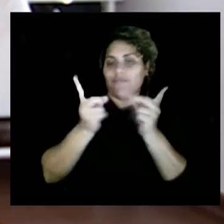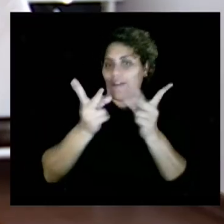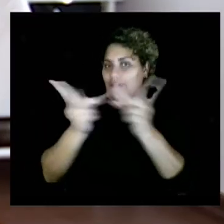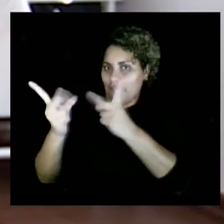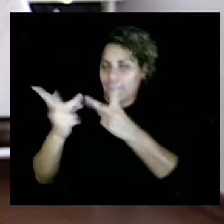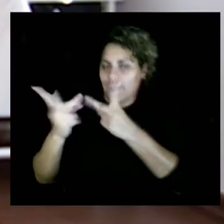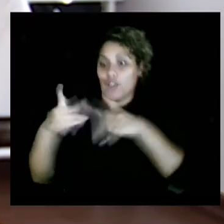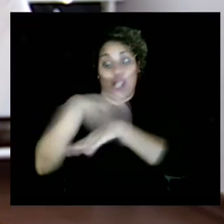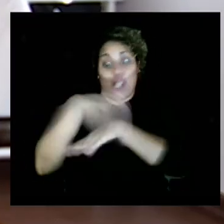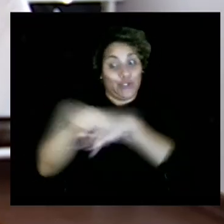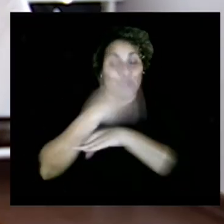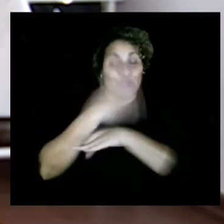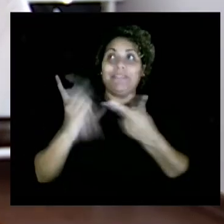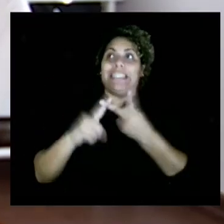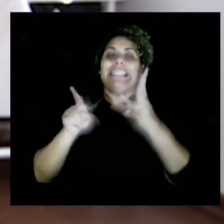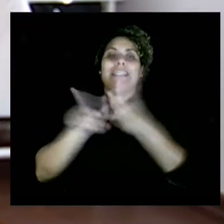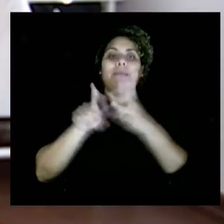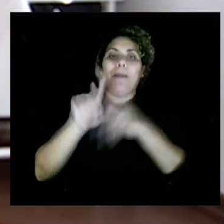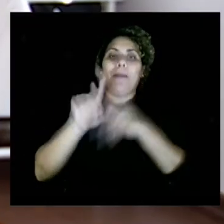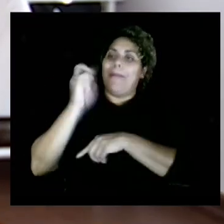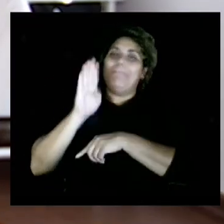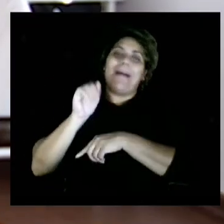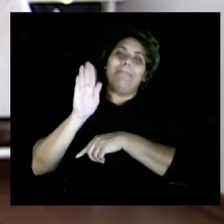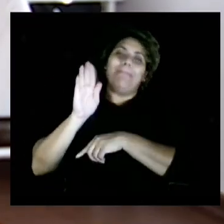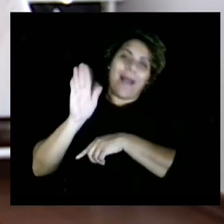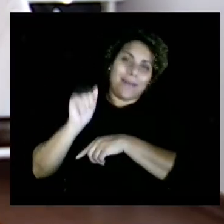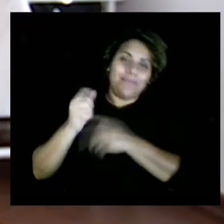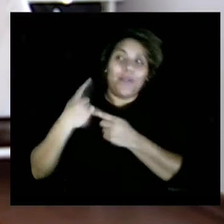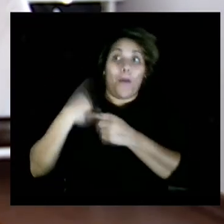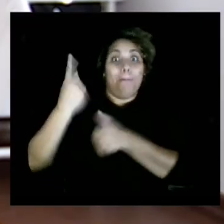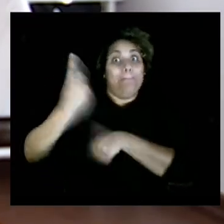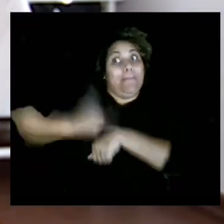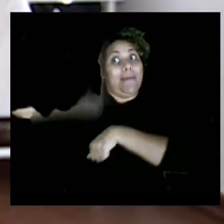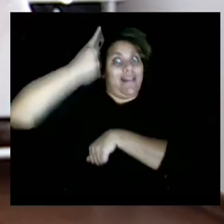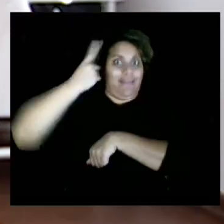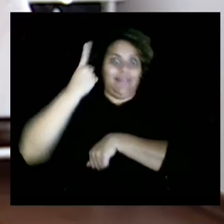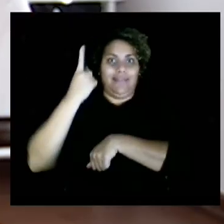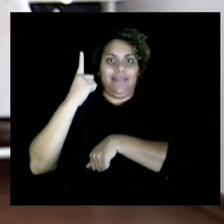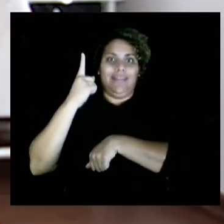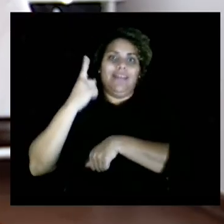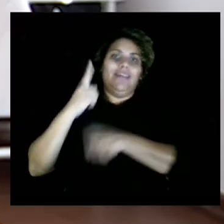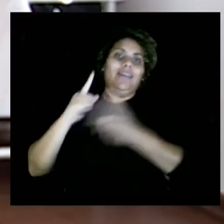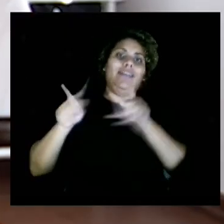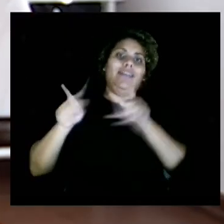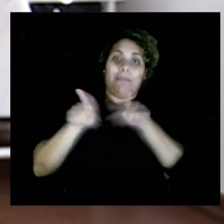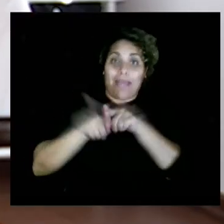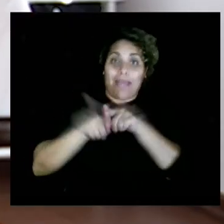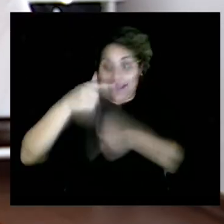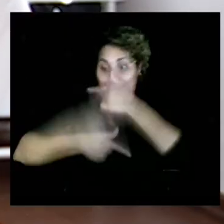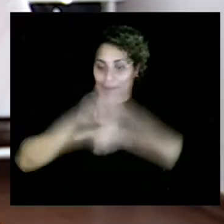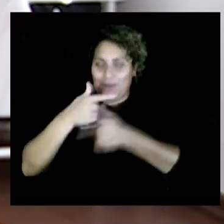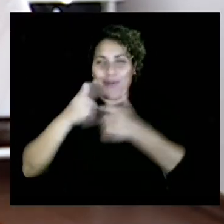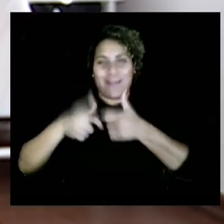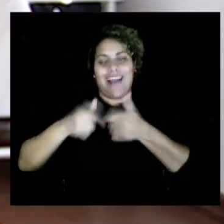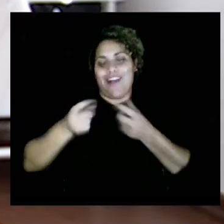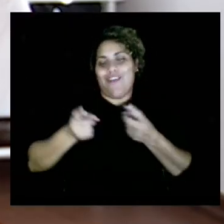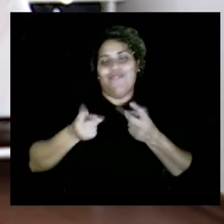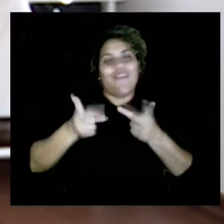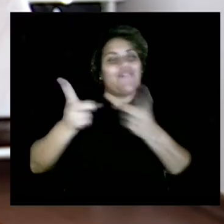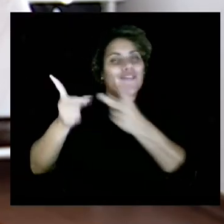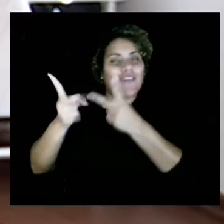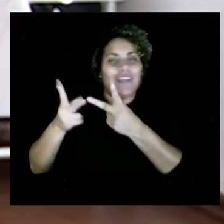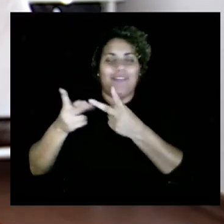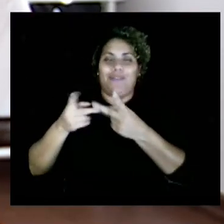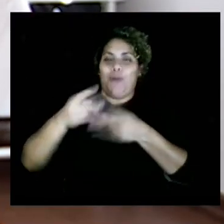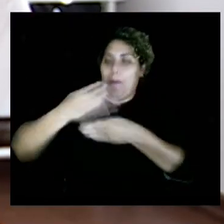babá aos 13 anos, que foi minha primeira profissão. Trabalhei em material de construção, sempre ou